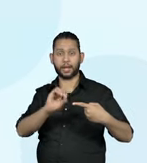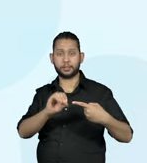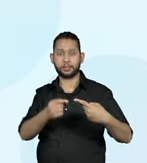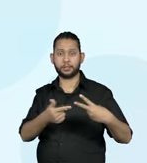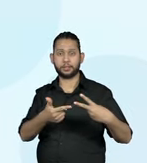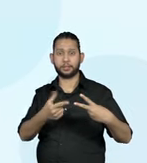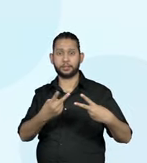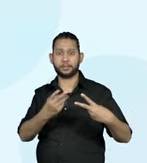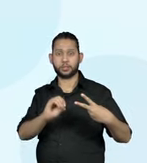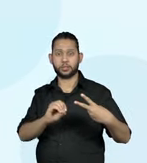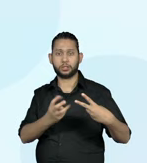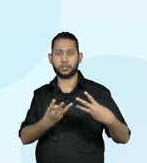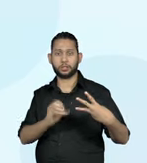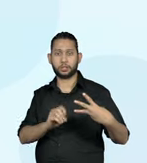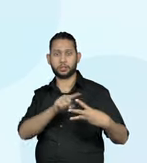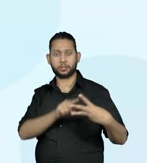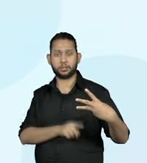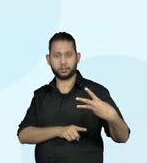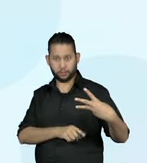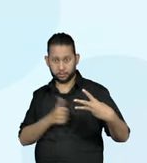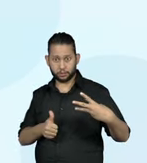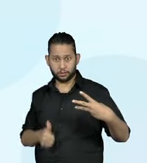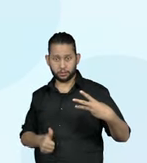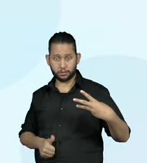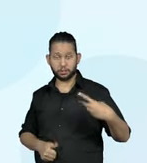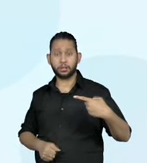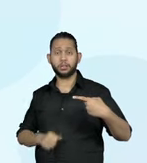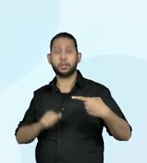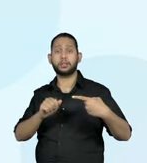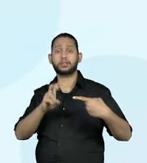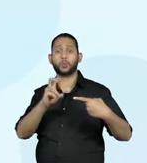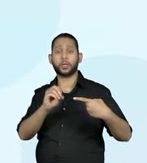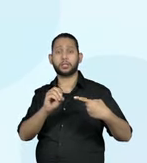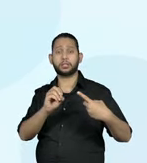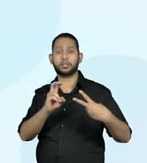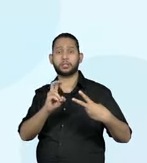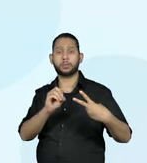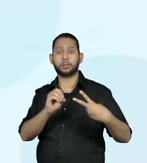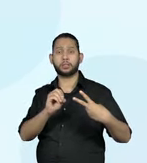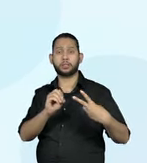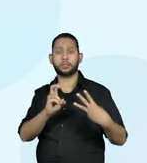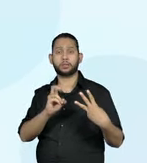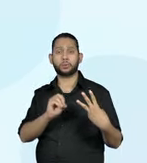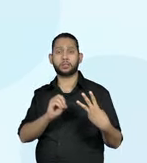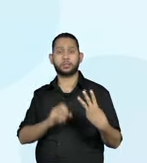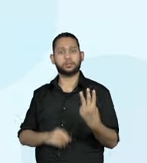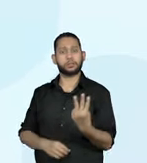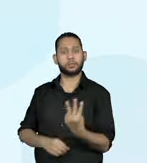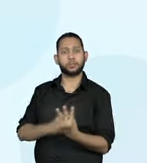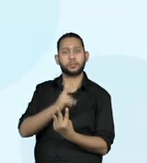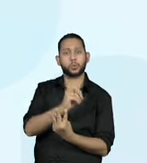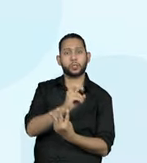Certo? Por quê? Vamos lá. De 10 páginas, eu encontrei 50 quadrinhos. Então, se eu